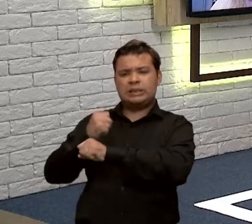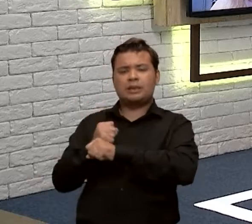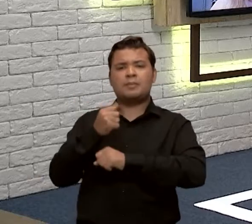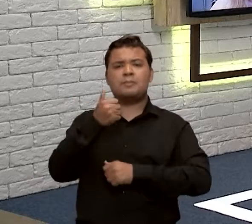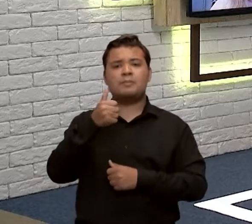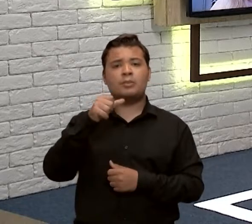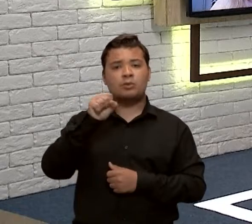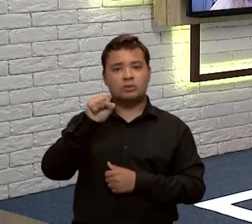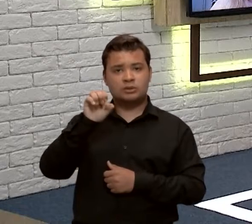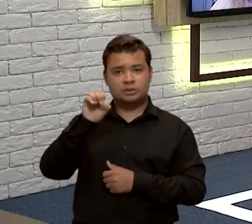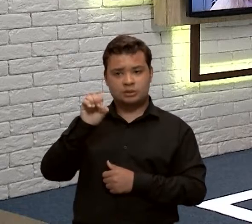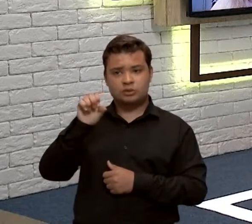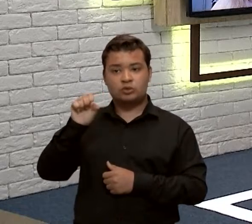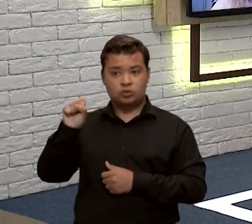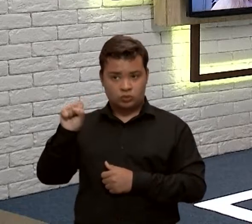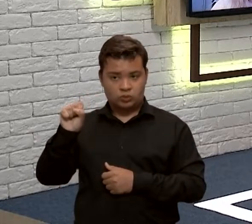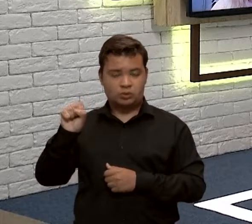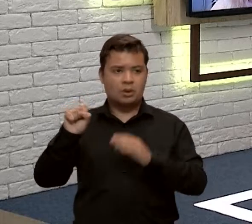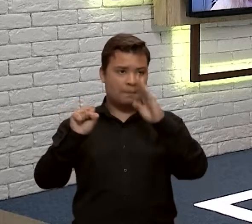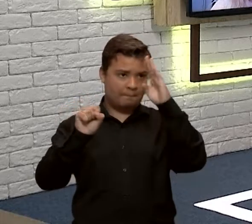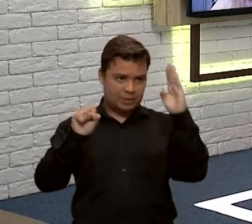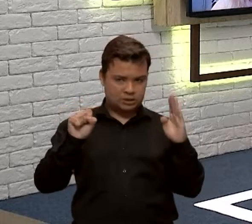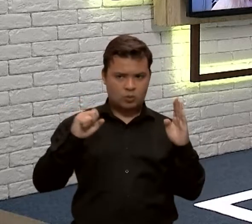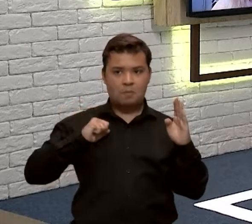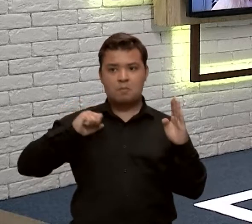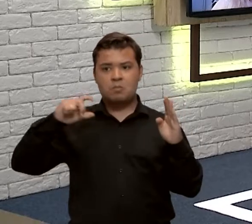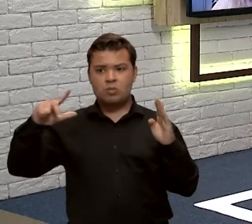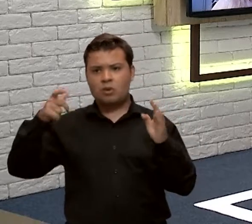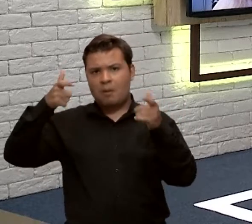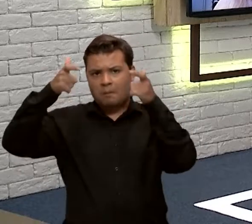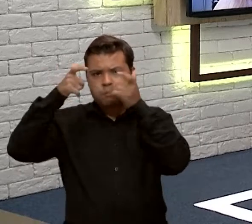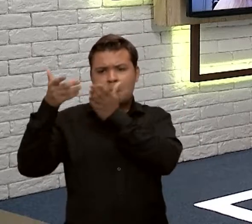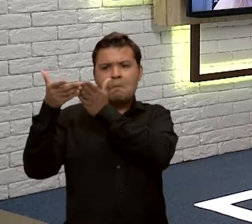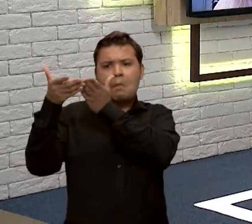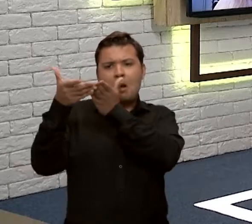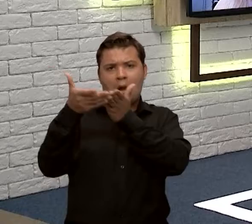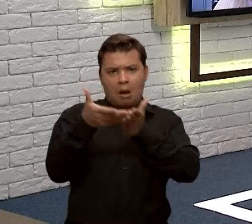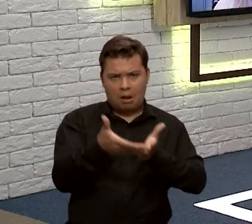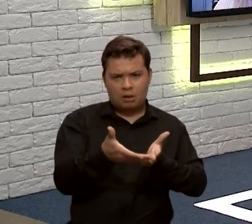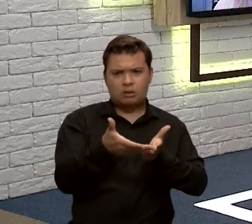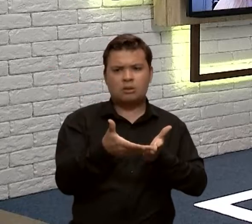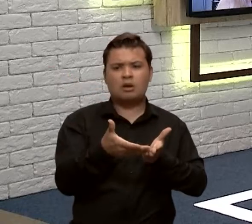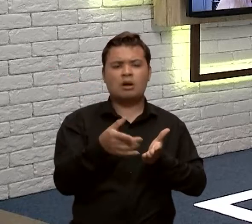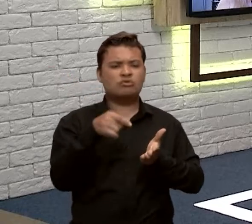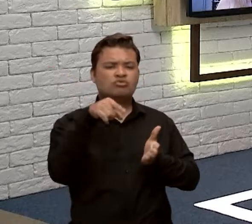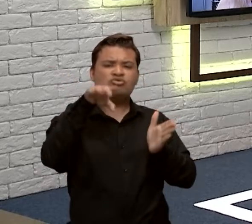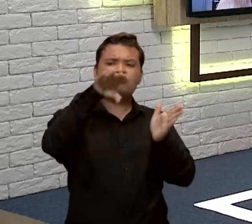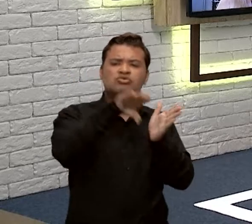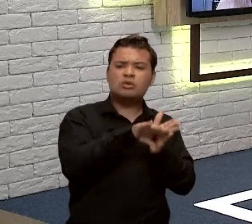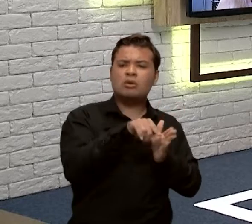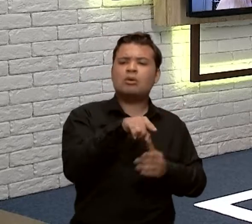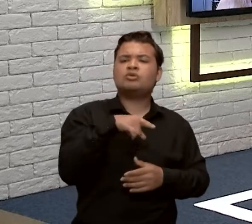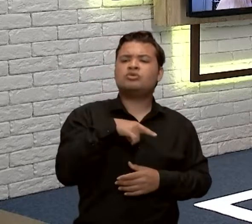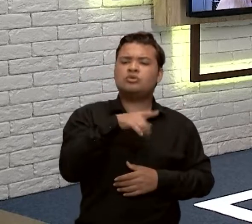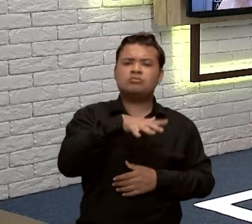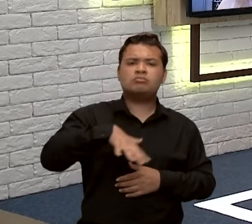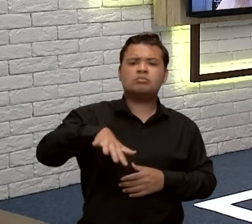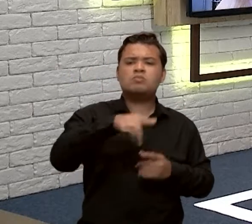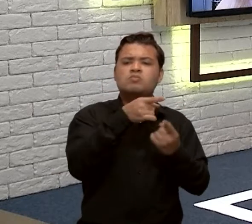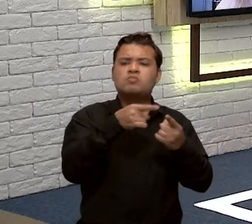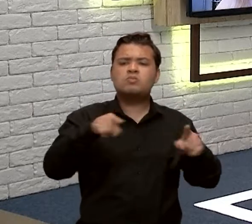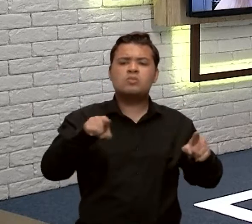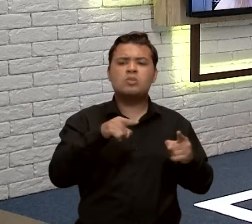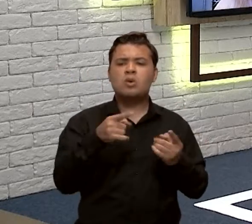da coroa portuguesa aqui ao Brasil, como que era o cenário musical aqui? Eles quiseram implantar, digamos assim,